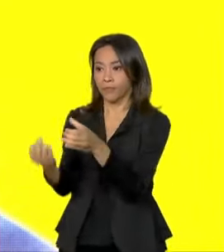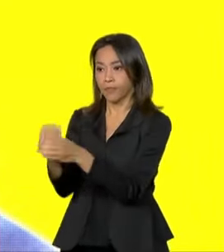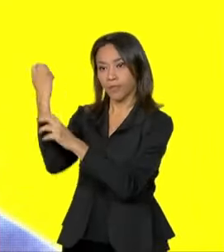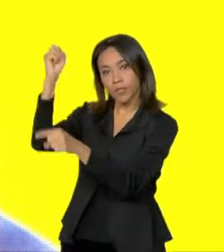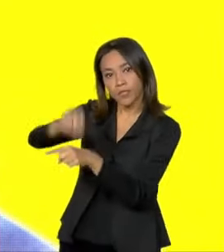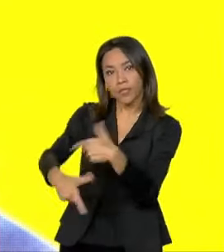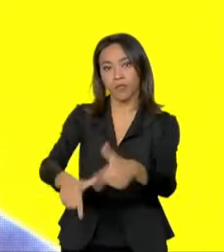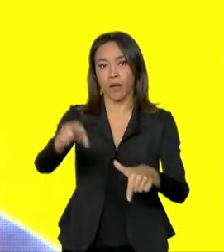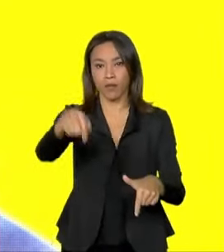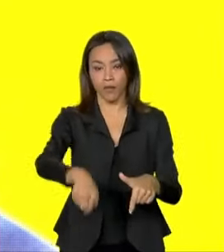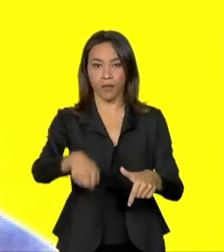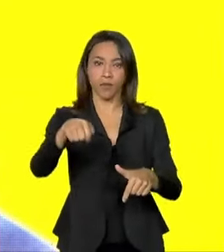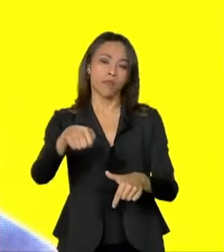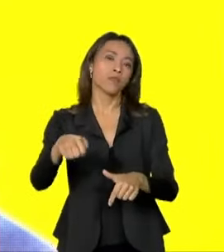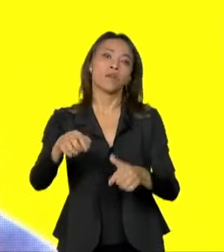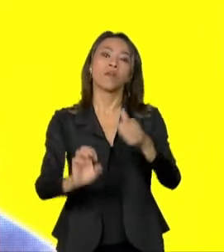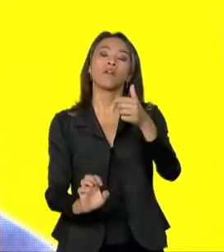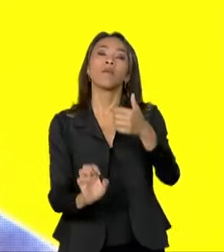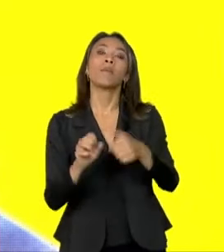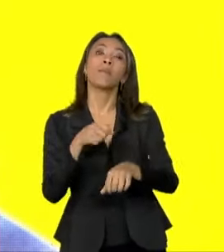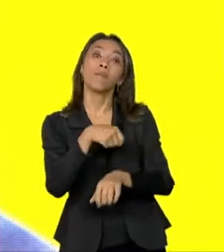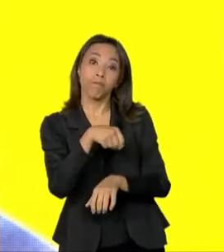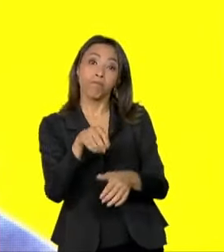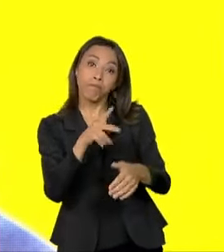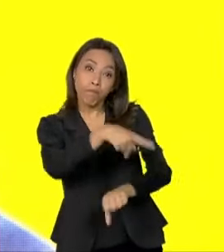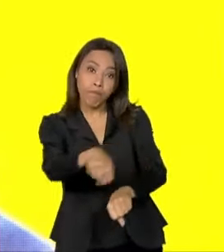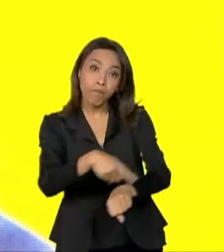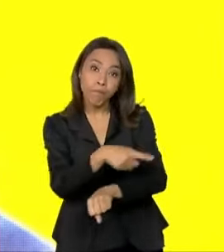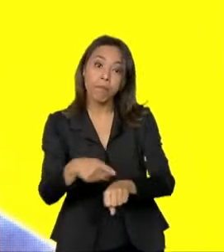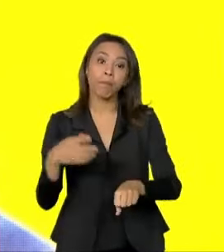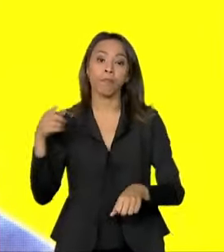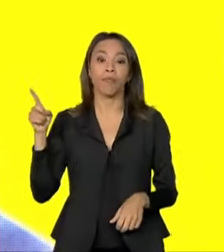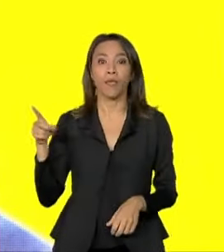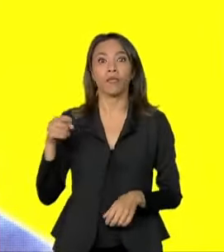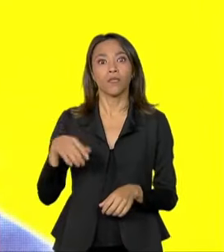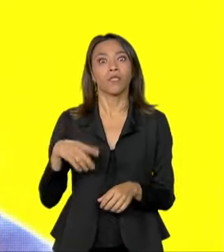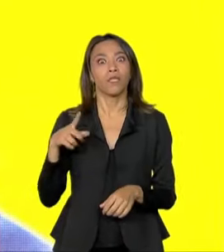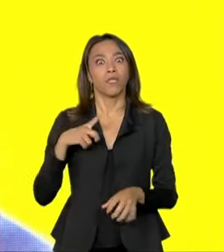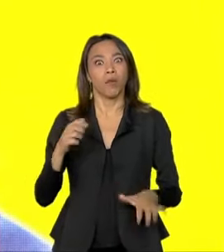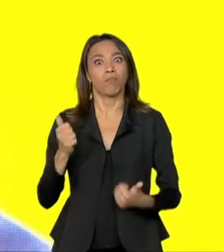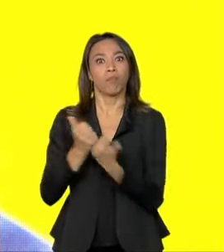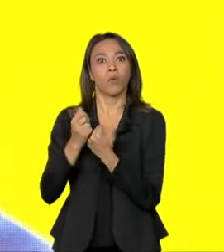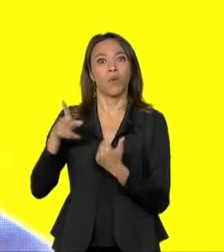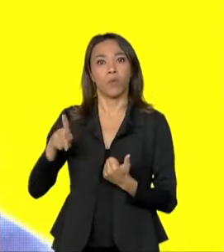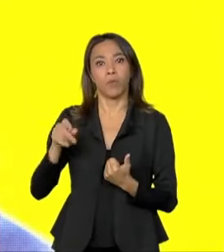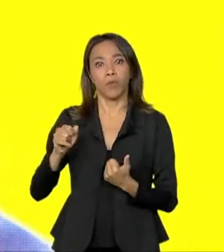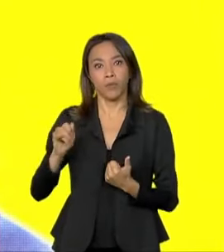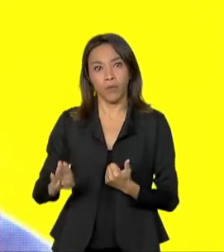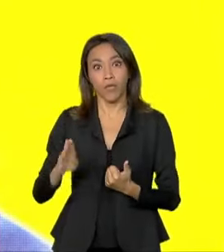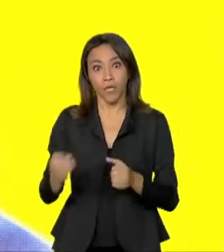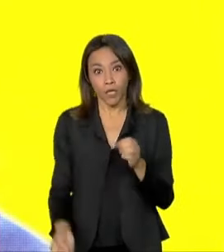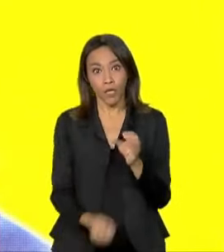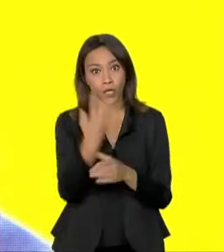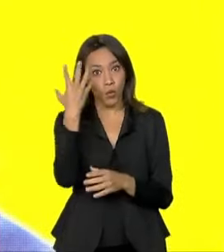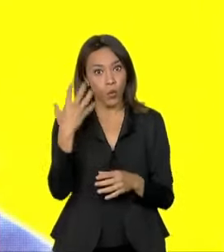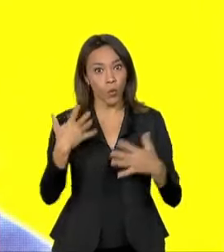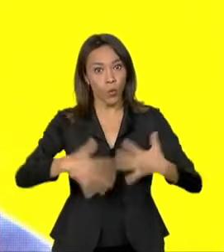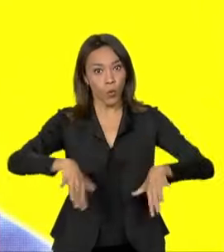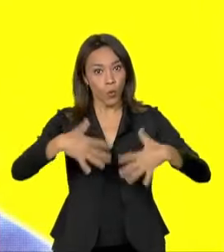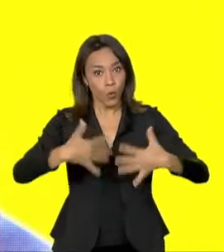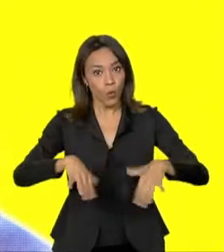por cerca de 32% do nosso PIB. Em 2023, criou 8 em cada 10 postos de emprego